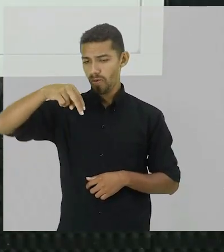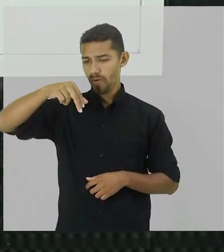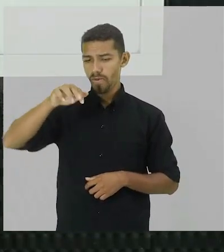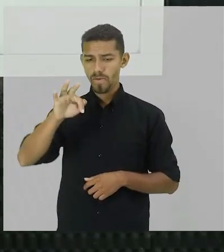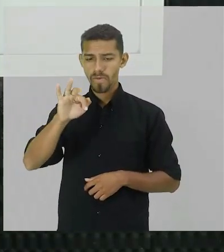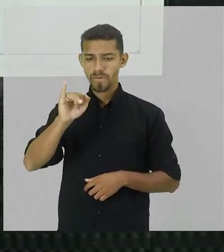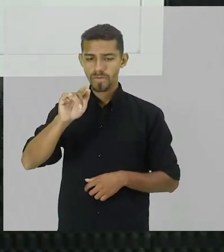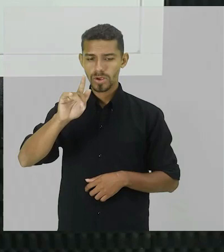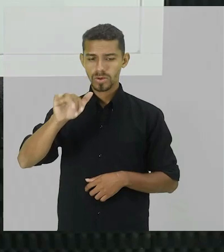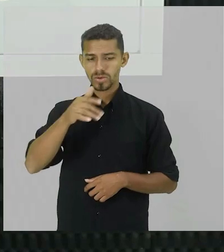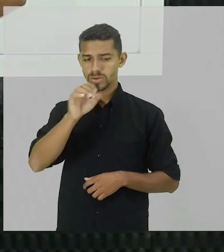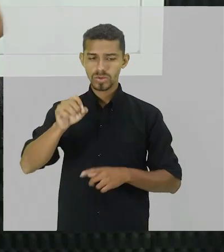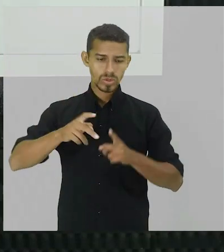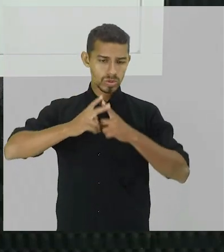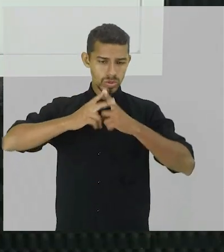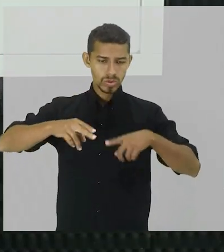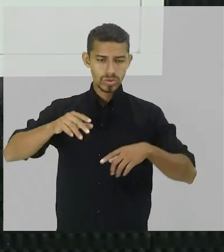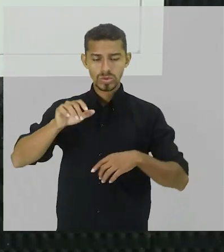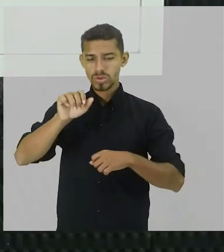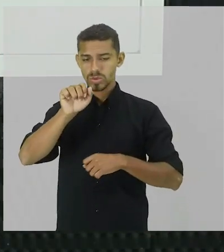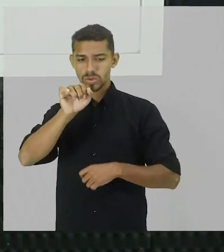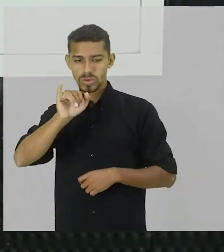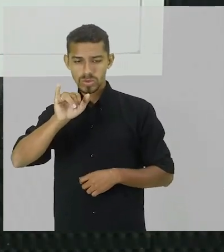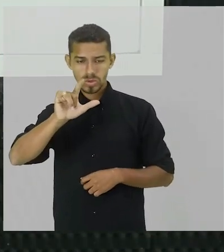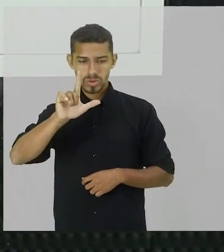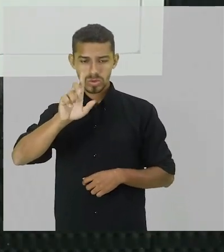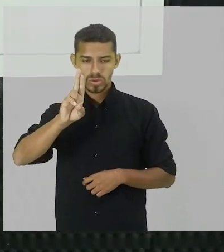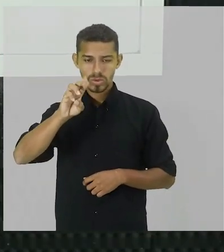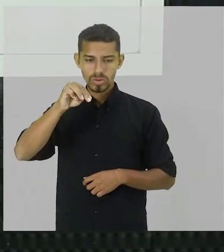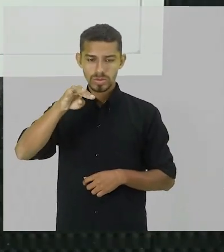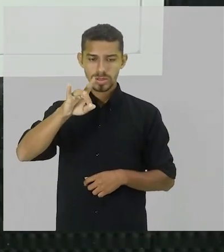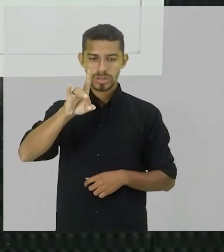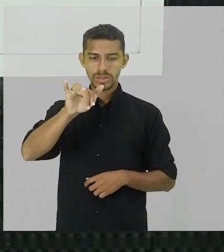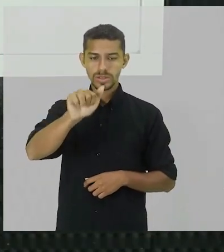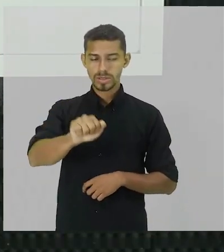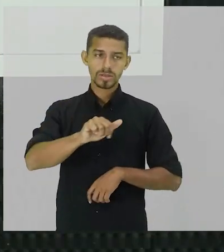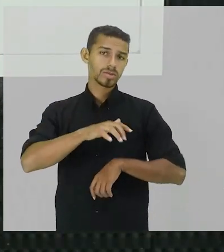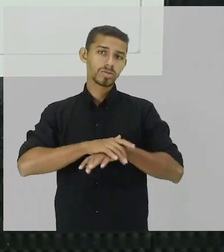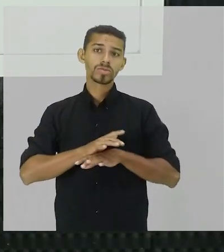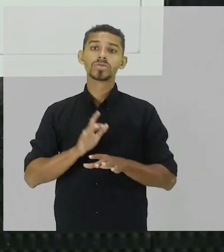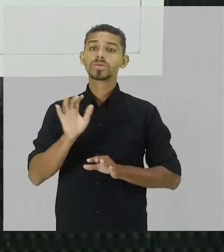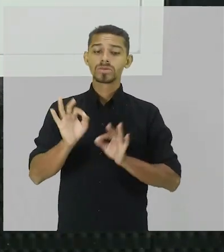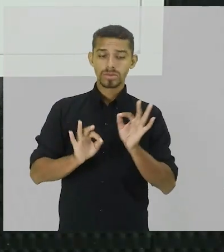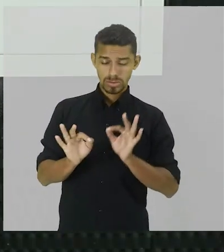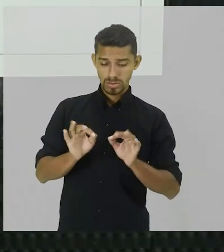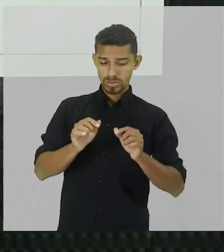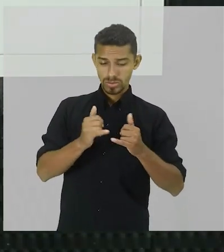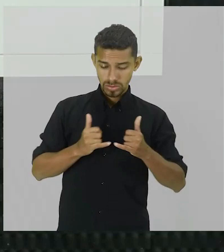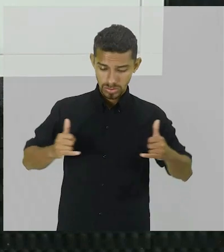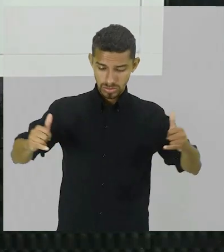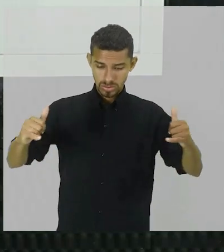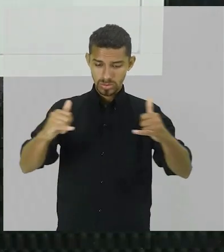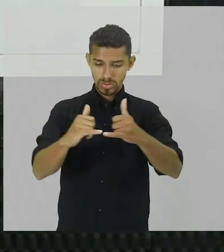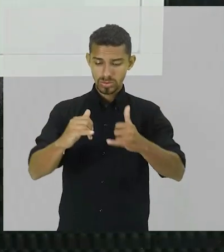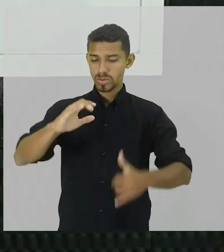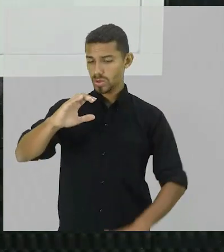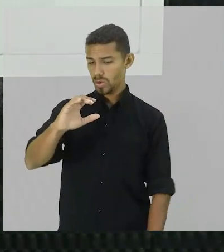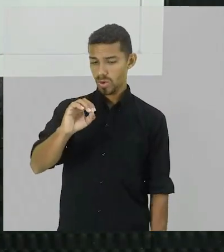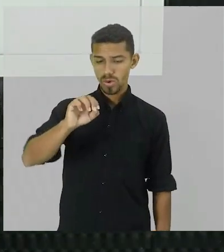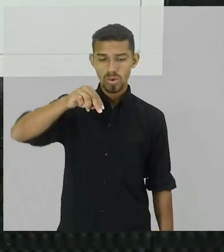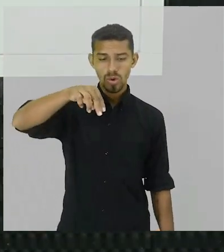da luminária e da iluminação e da área que ela está iluminando forma um cone. Essa figura aqui é um